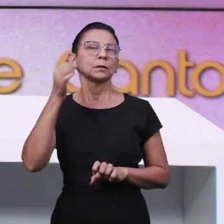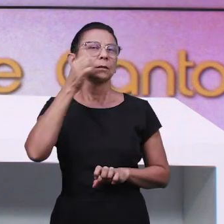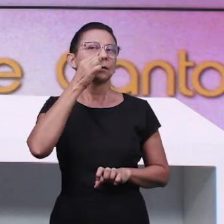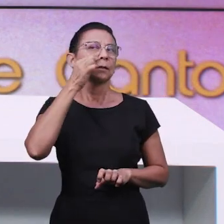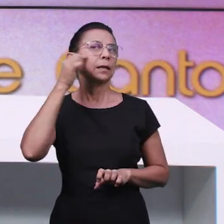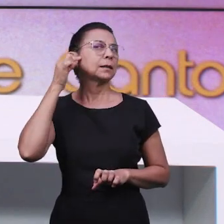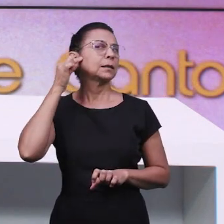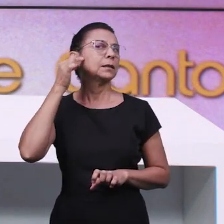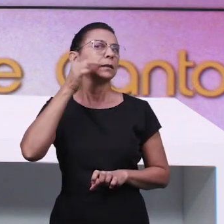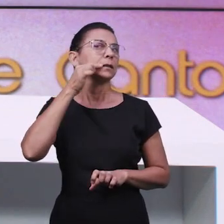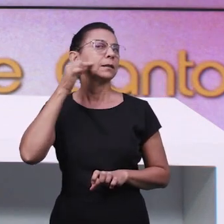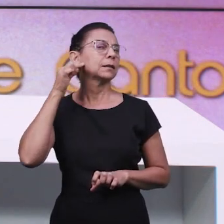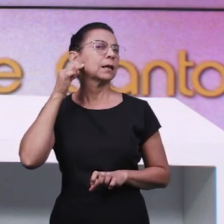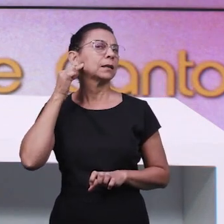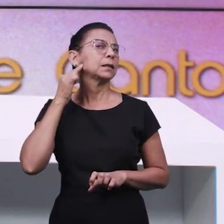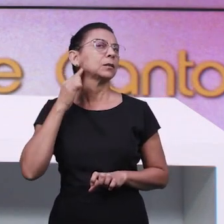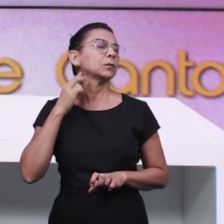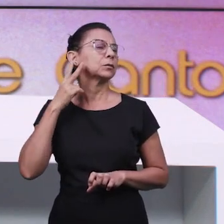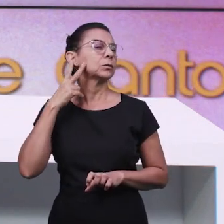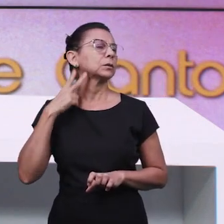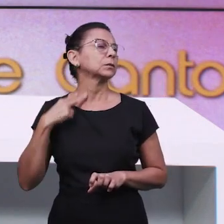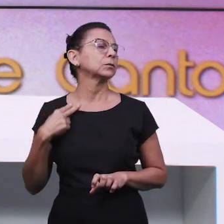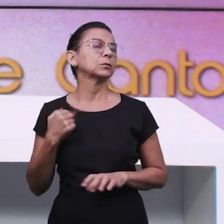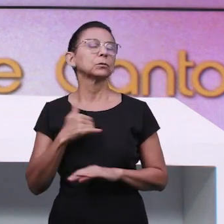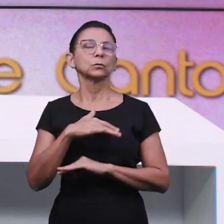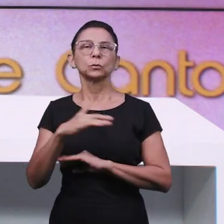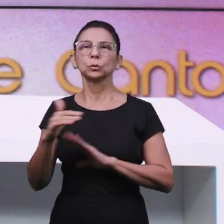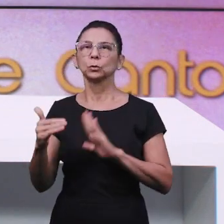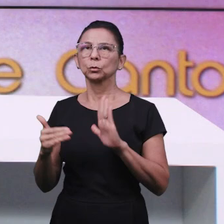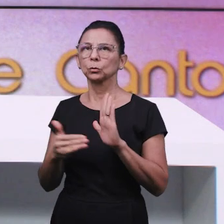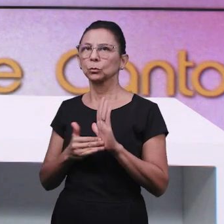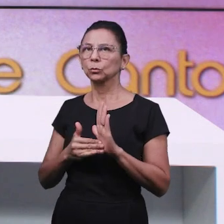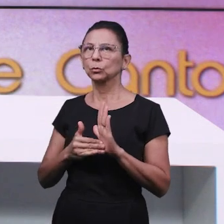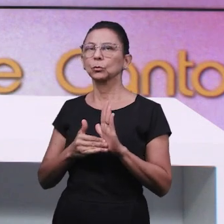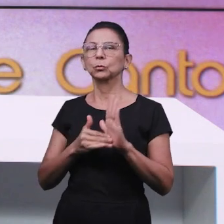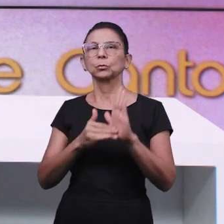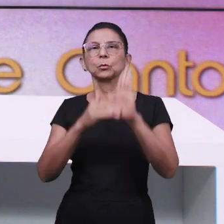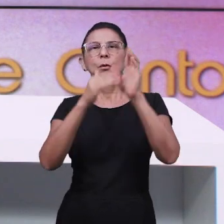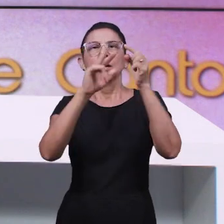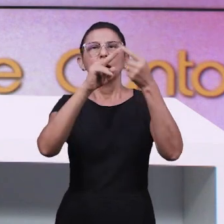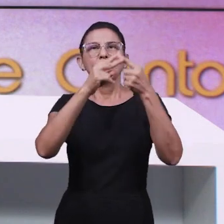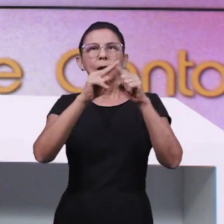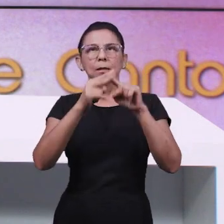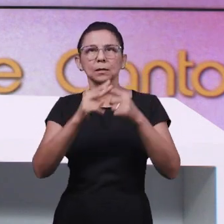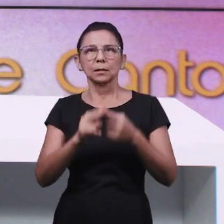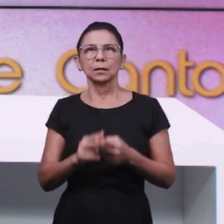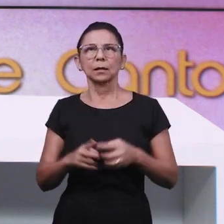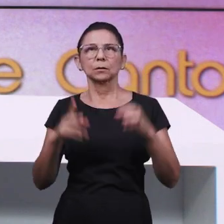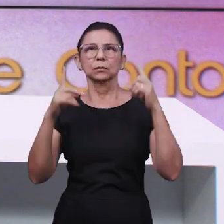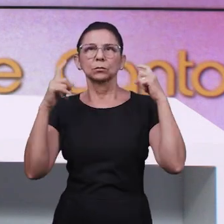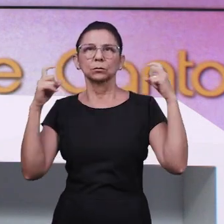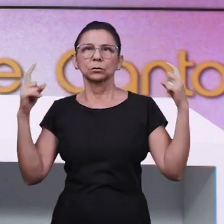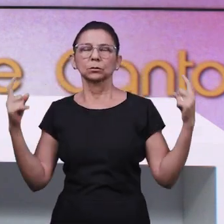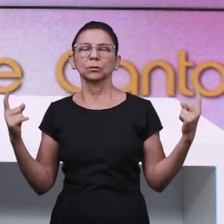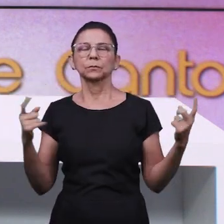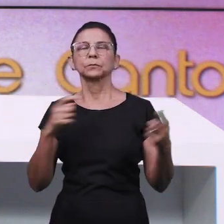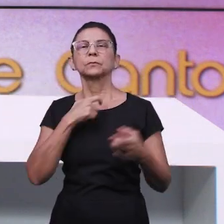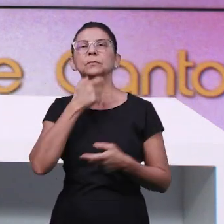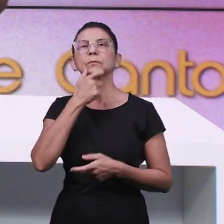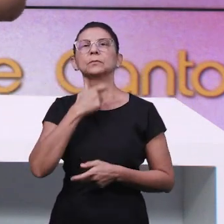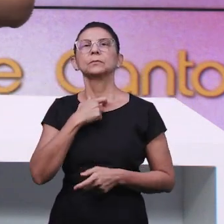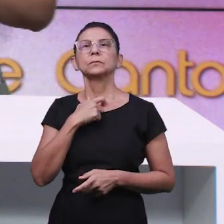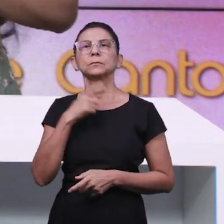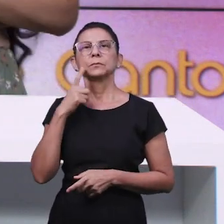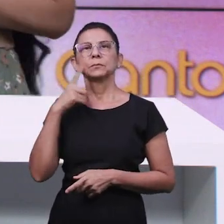naso, oro e laringo, toda essa estrutura moldando o som que vem da região da